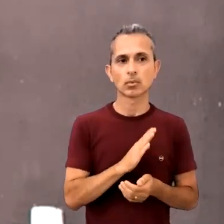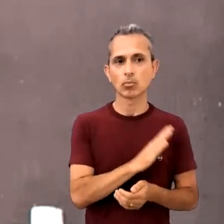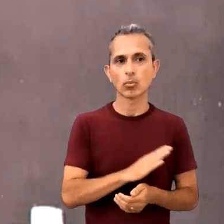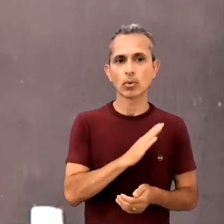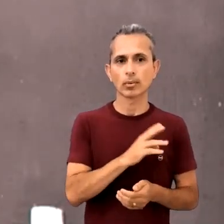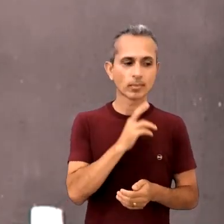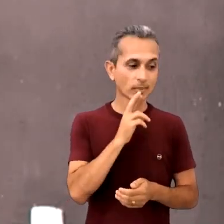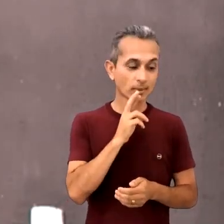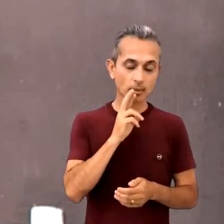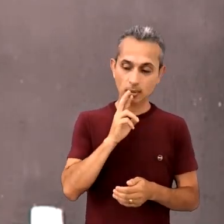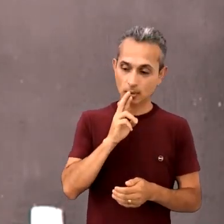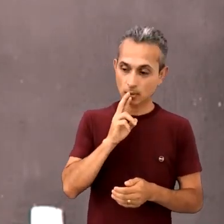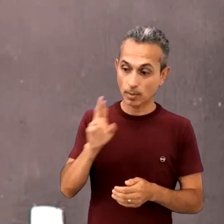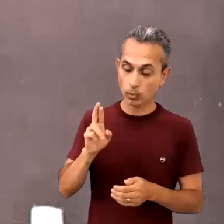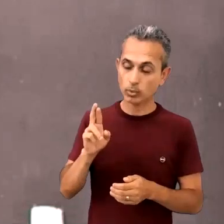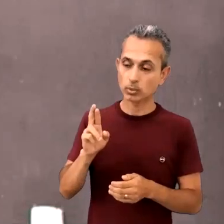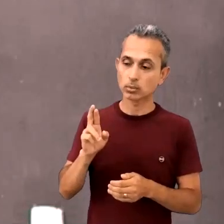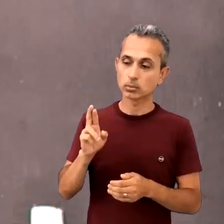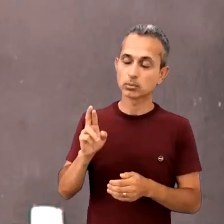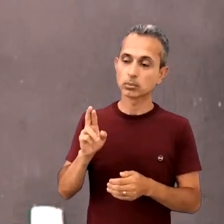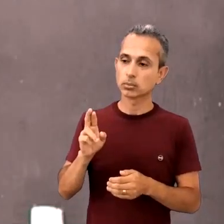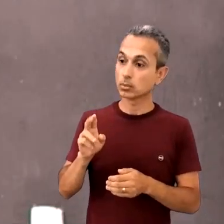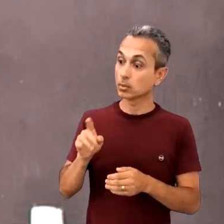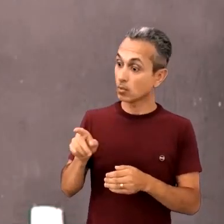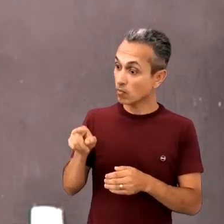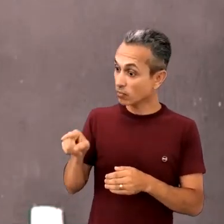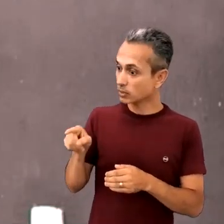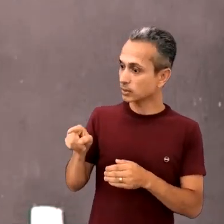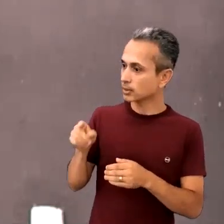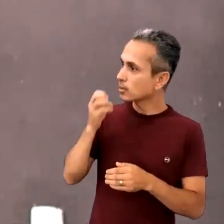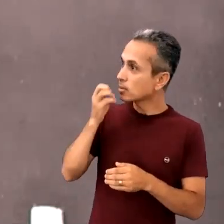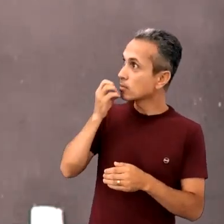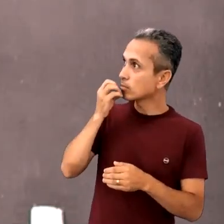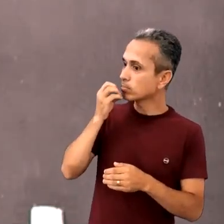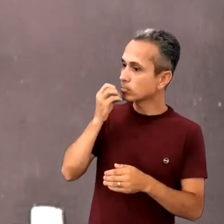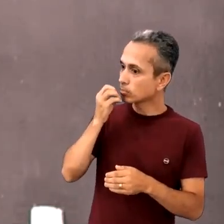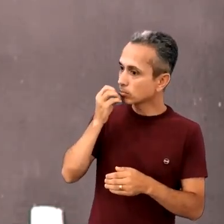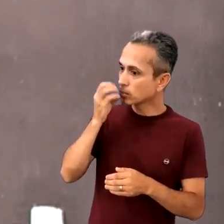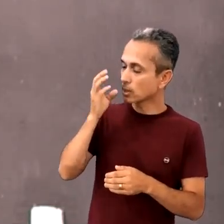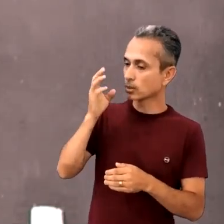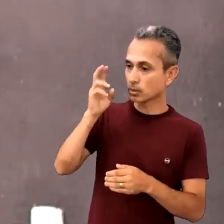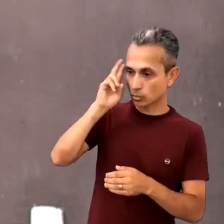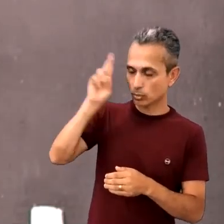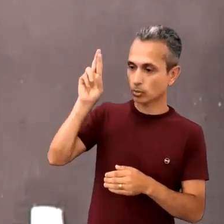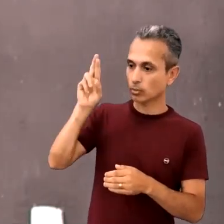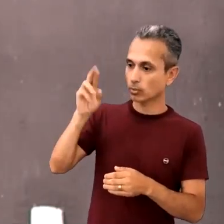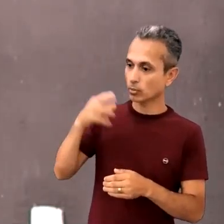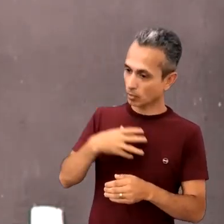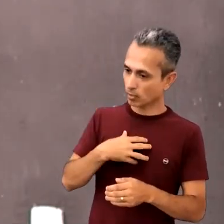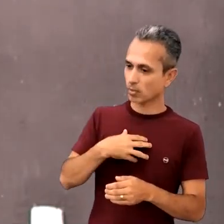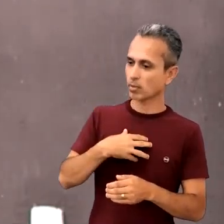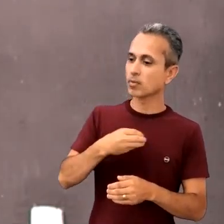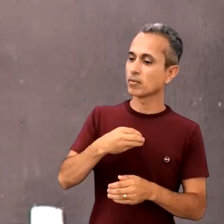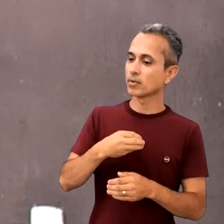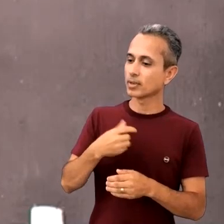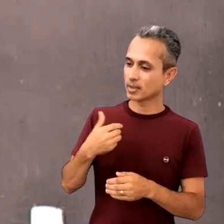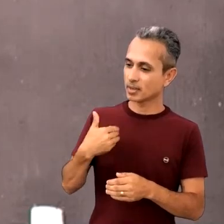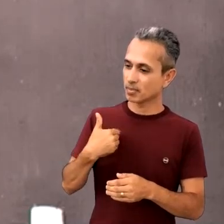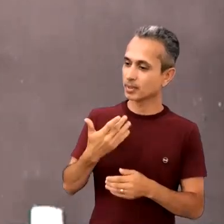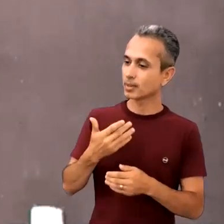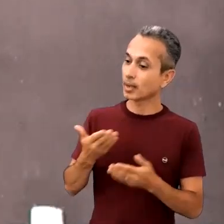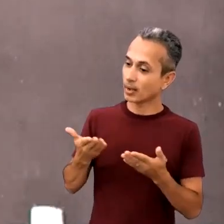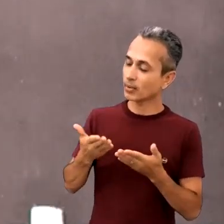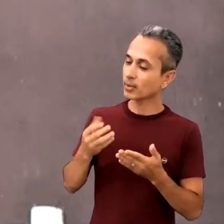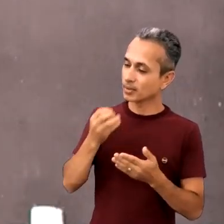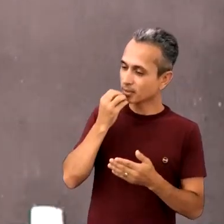Boaz então responde, que você seja bendita do Senhor, minha filha. Você se mostrou mais